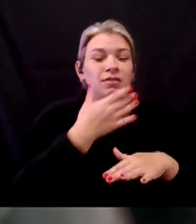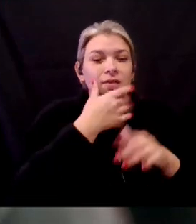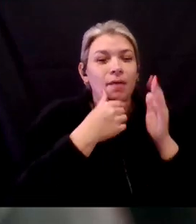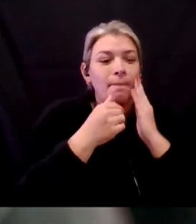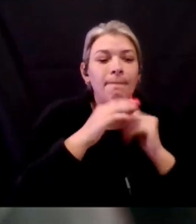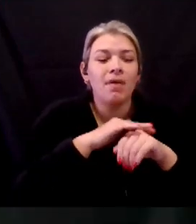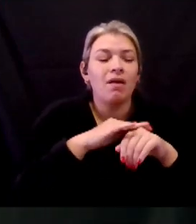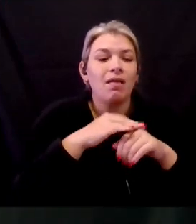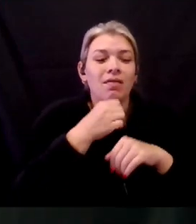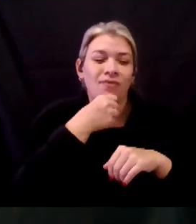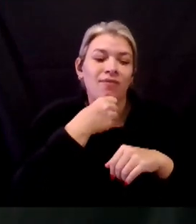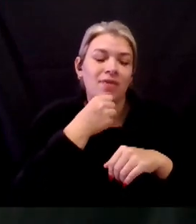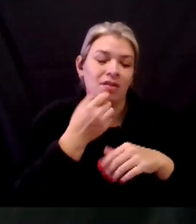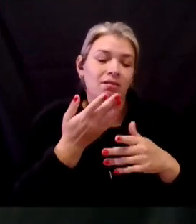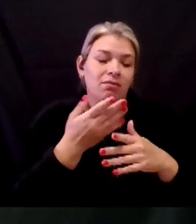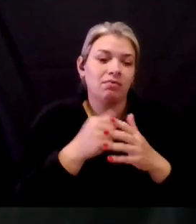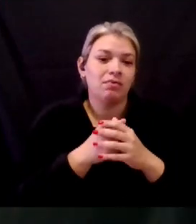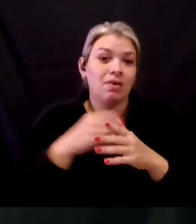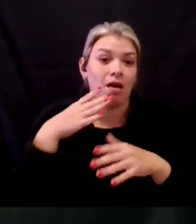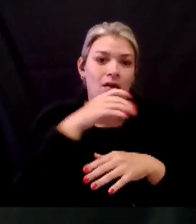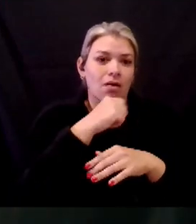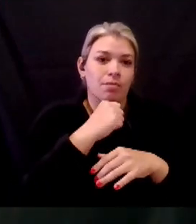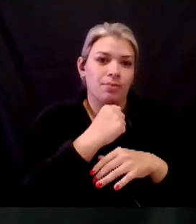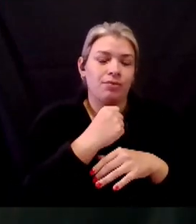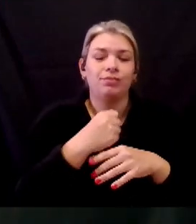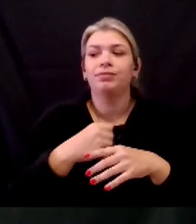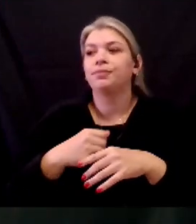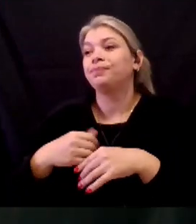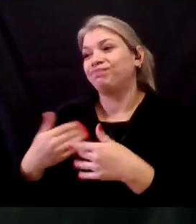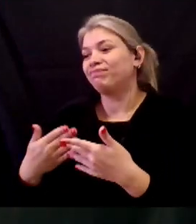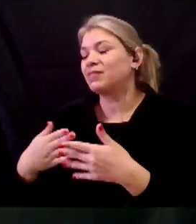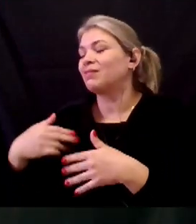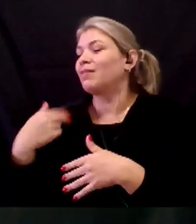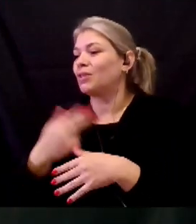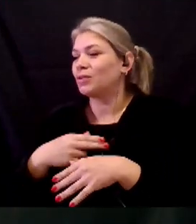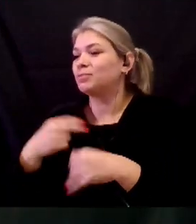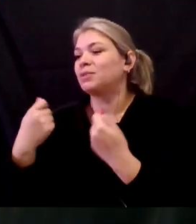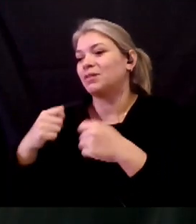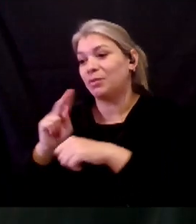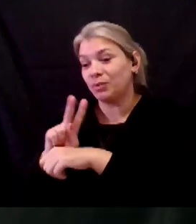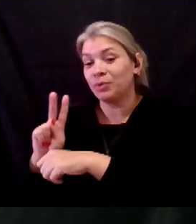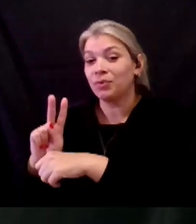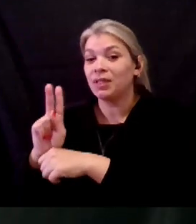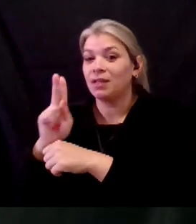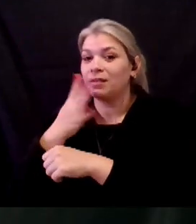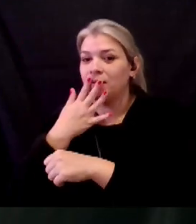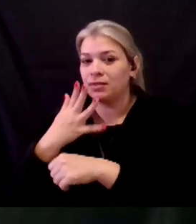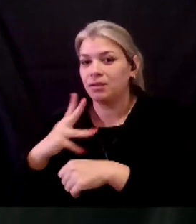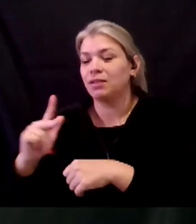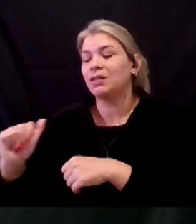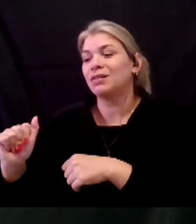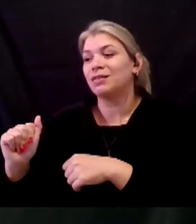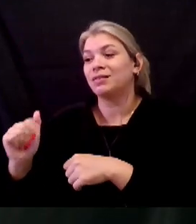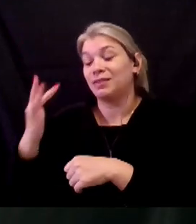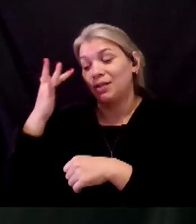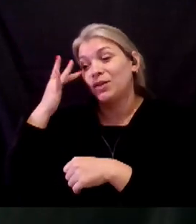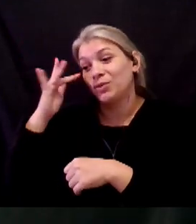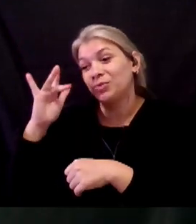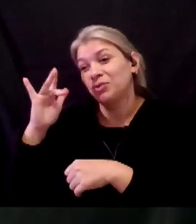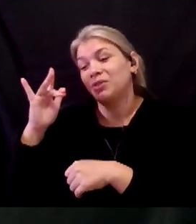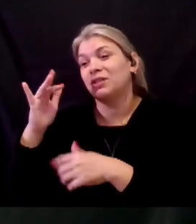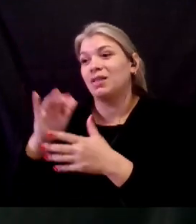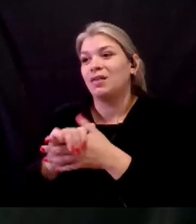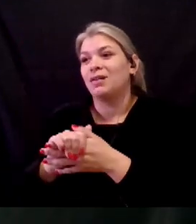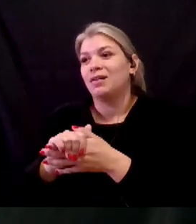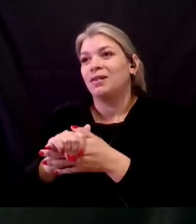precoce. Tá? Nós precisamos cuidar, né? Precisamos cuidar das nossas crianças. E eu sei que é delicado, porque até pra gente é meio confuso,